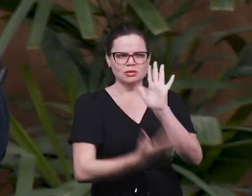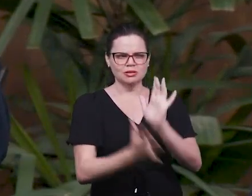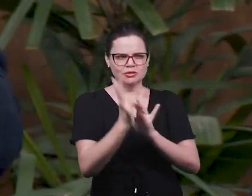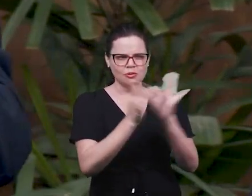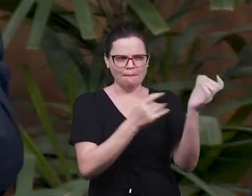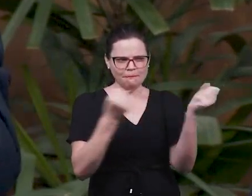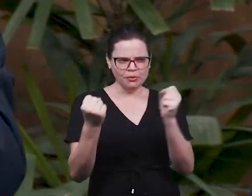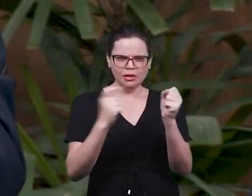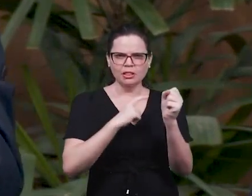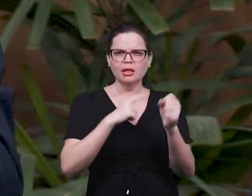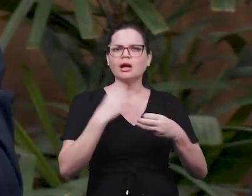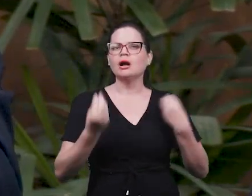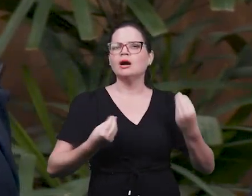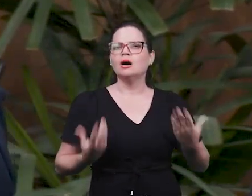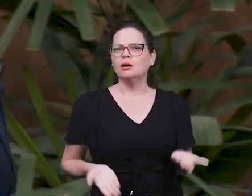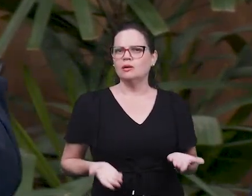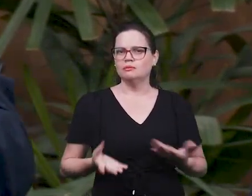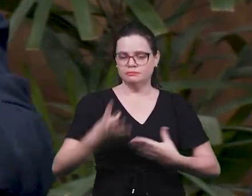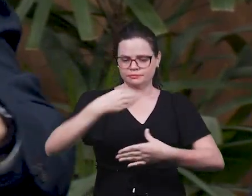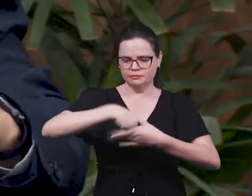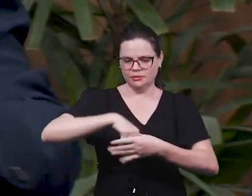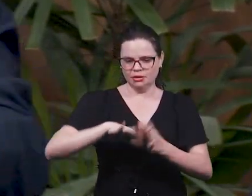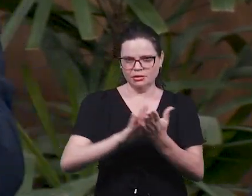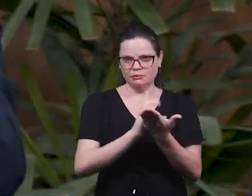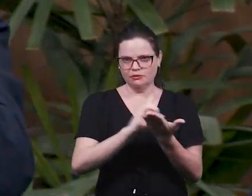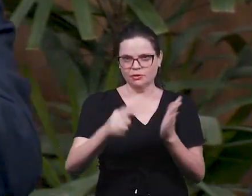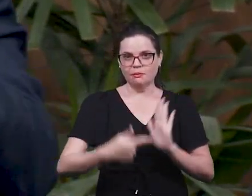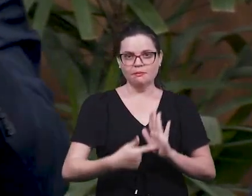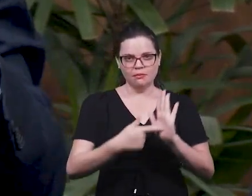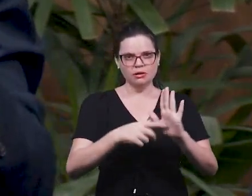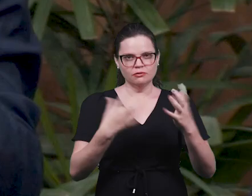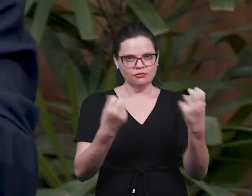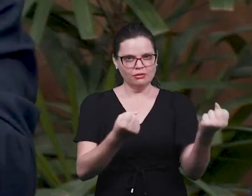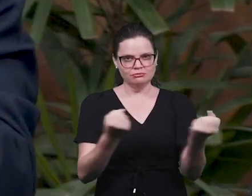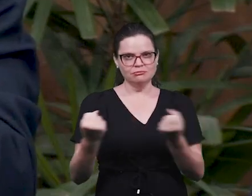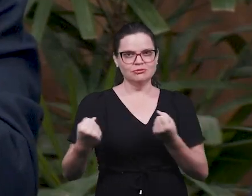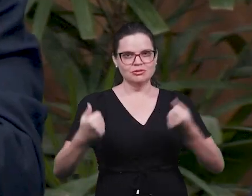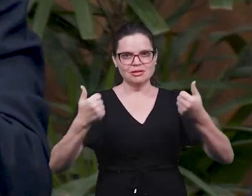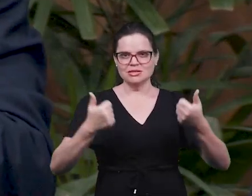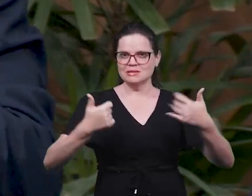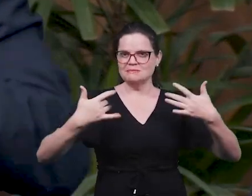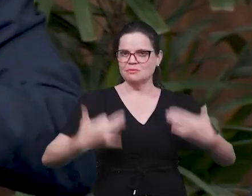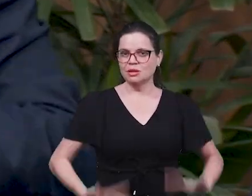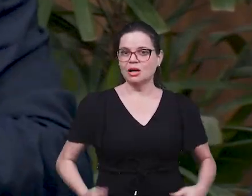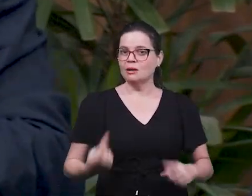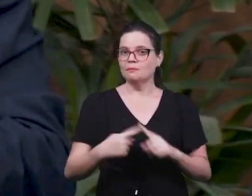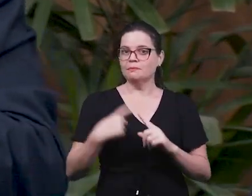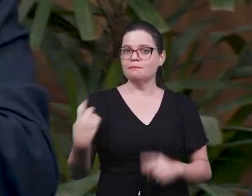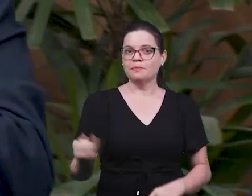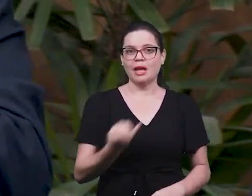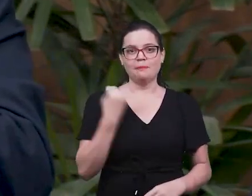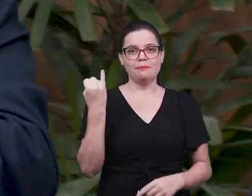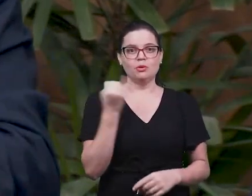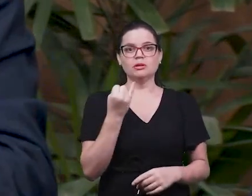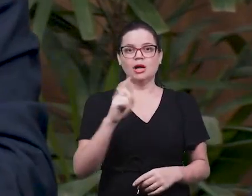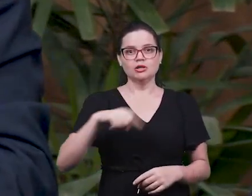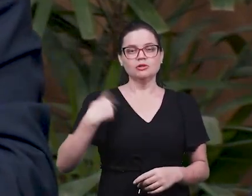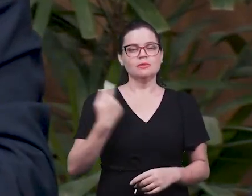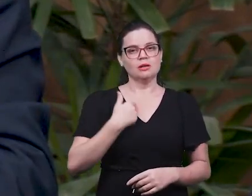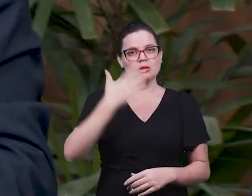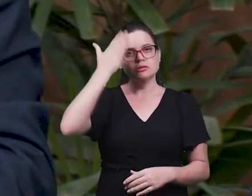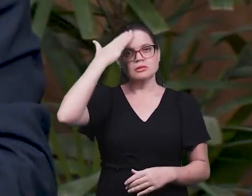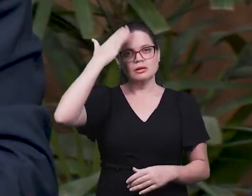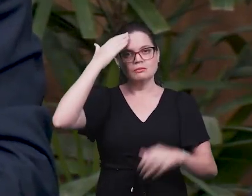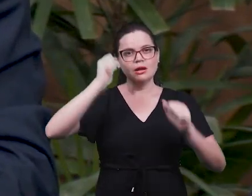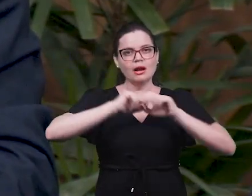de Jesus. Como é que isso está na palavra? Vamos falar um pouco daquilo que é tão importante para o homem